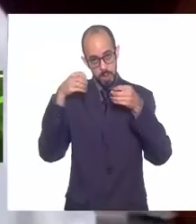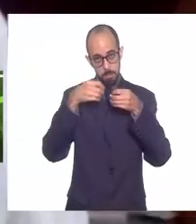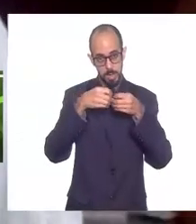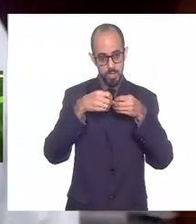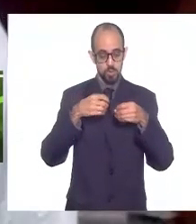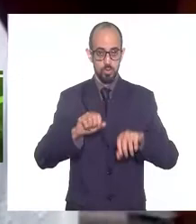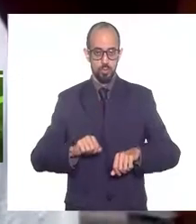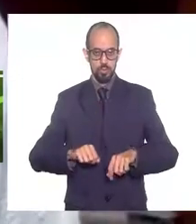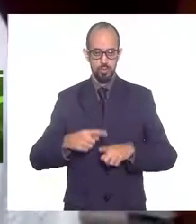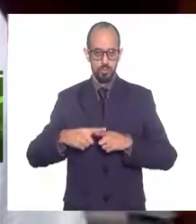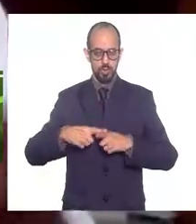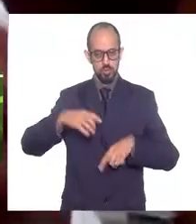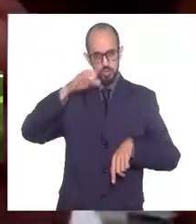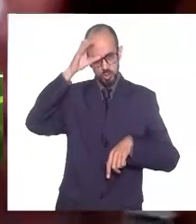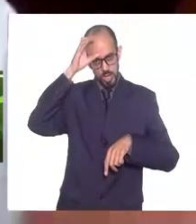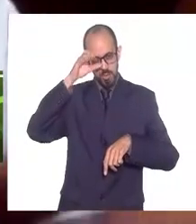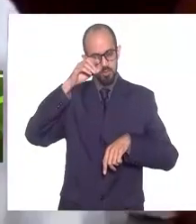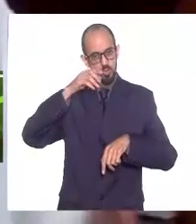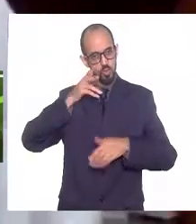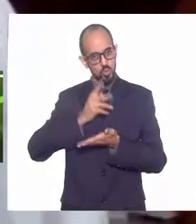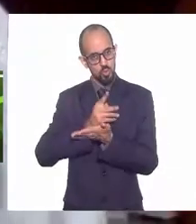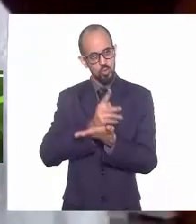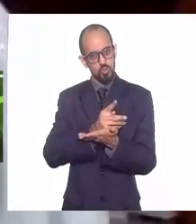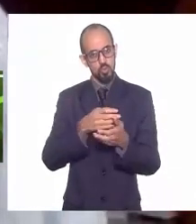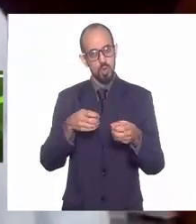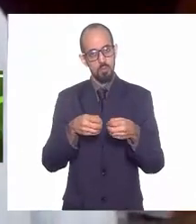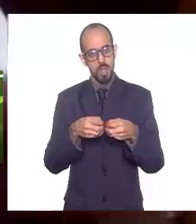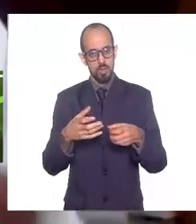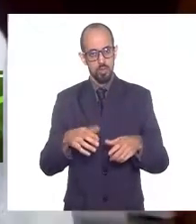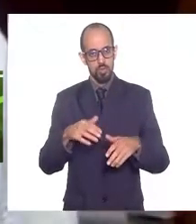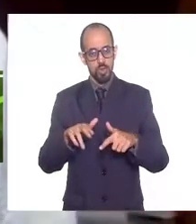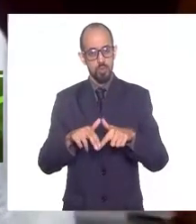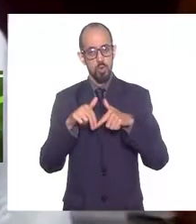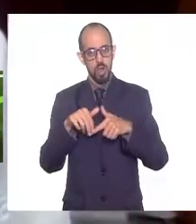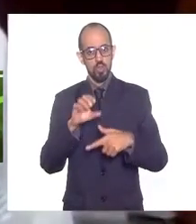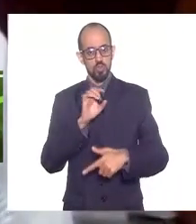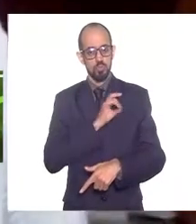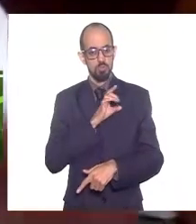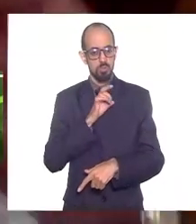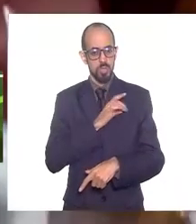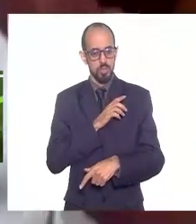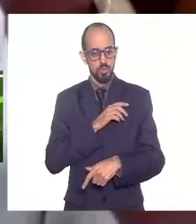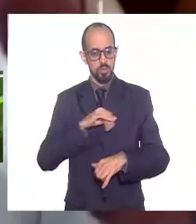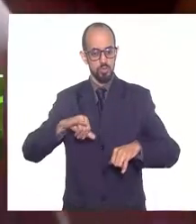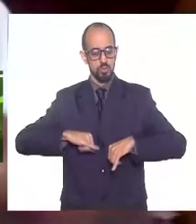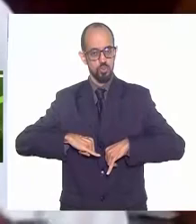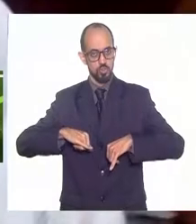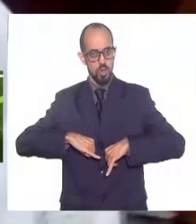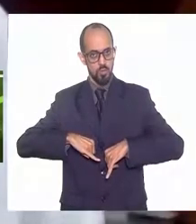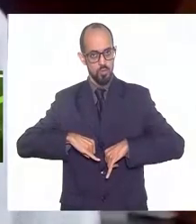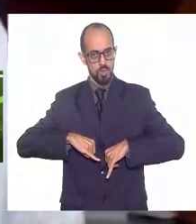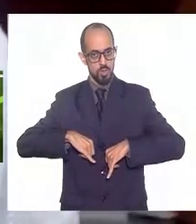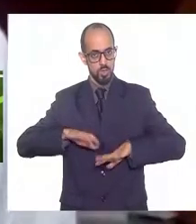inimigo continua em redor. Então, por uma questão de medo, os registros são feitos. Então, o Estado